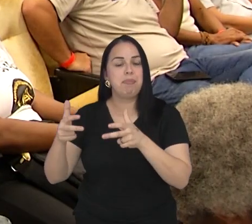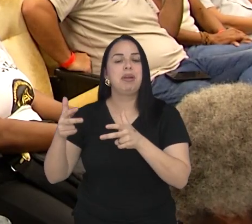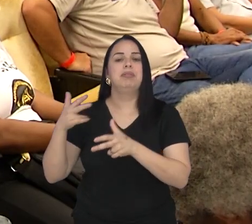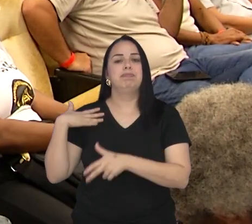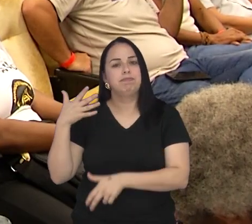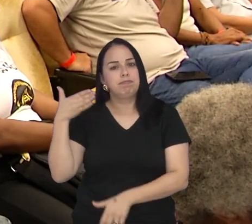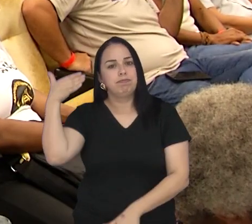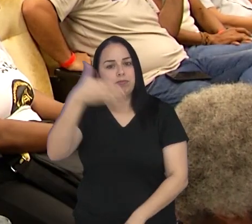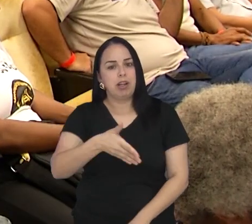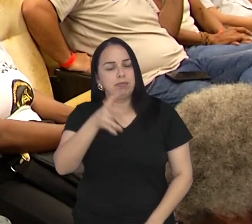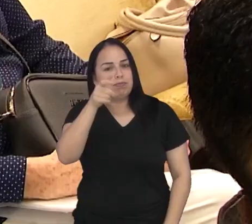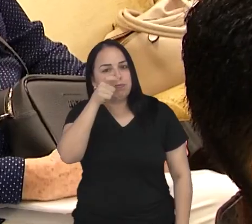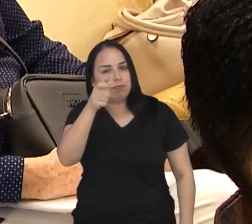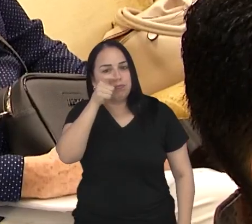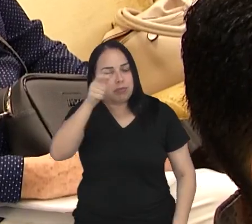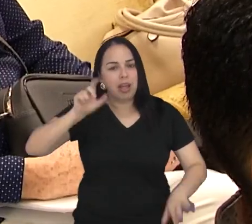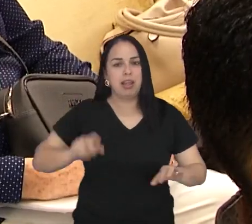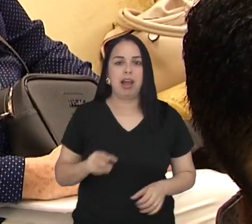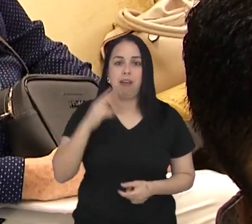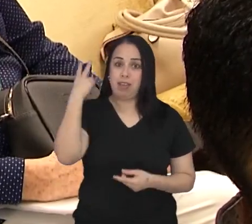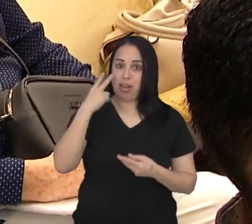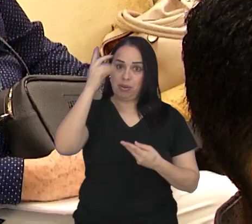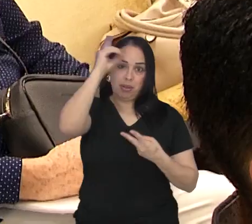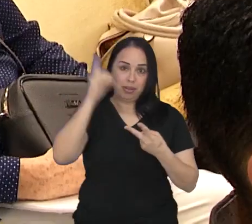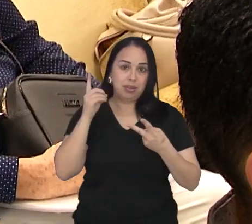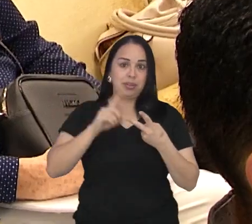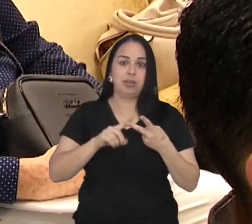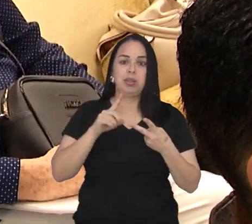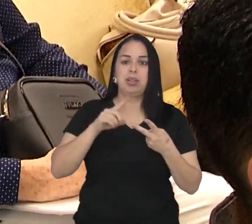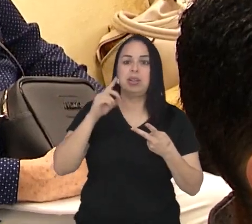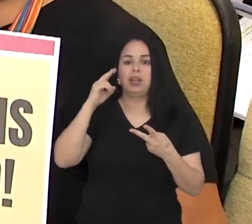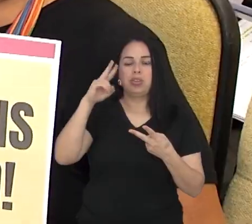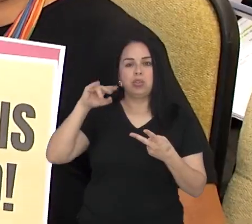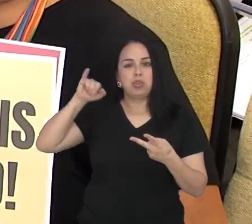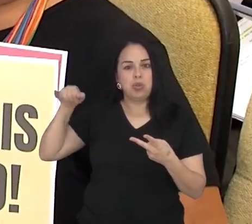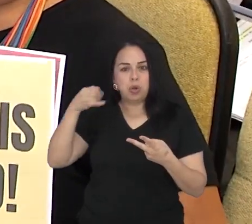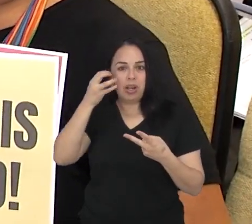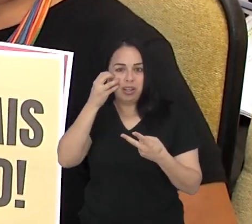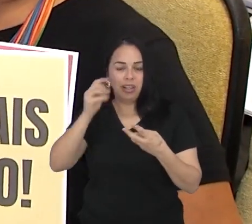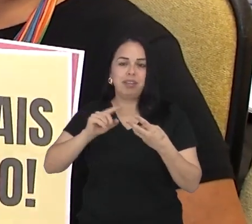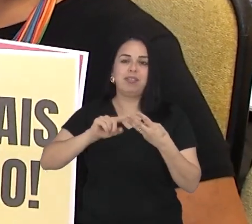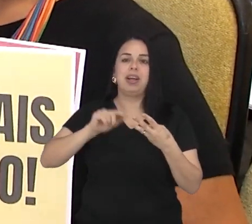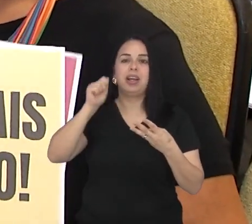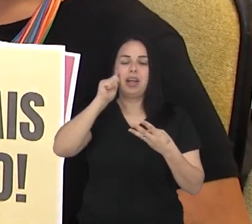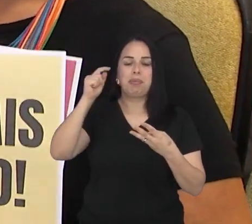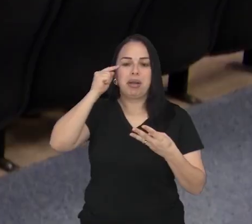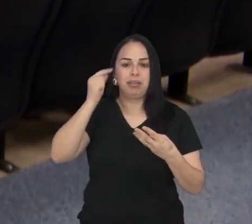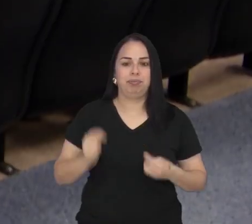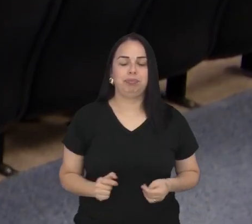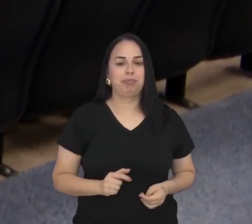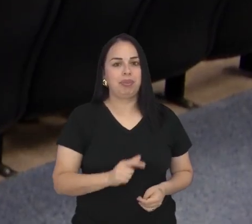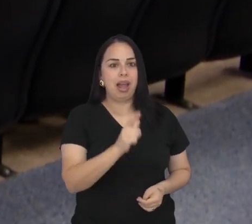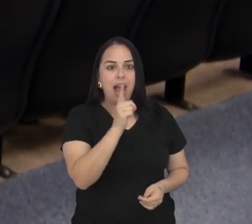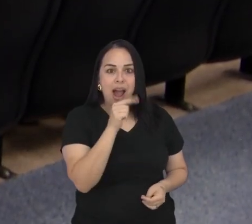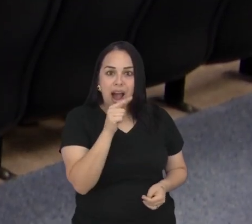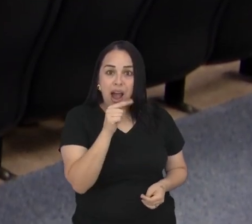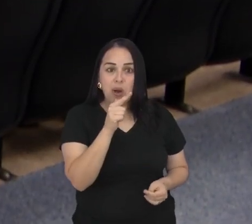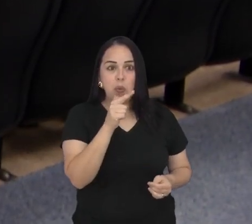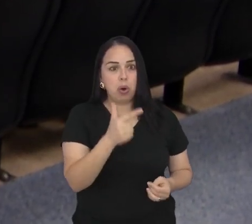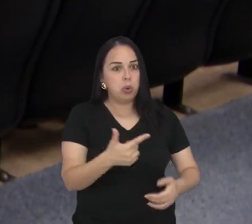presentes e acompanharam o debate. Entre eles, as vereadoras Dulce Rita, Juliana Fraga e Amélia Naomi. A água